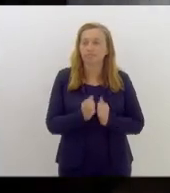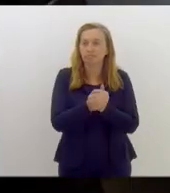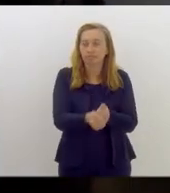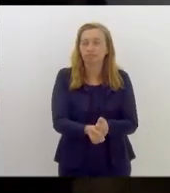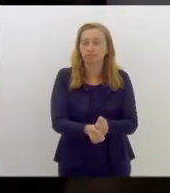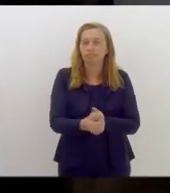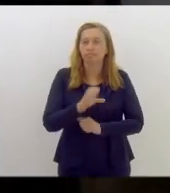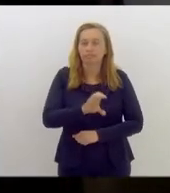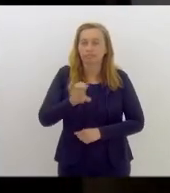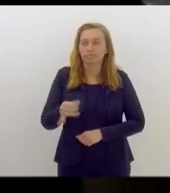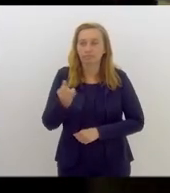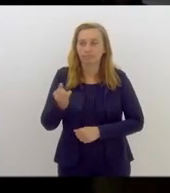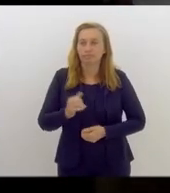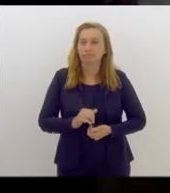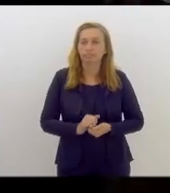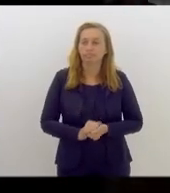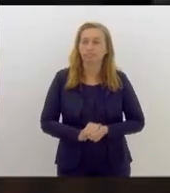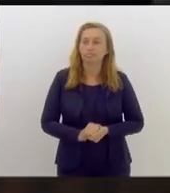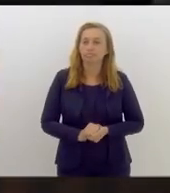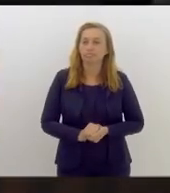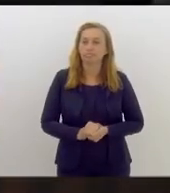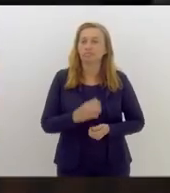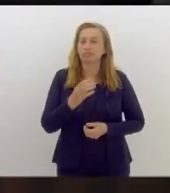Acompanho o parecer da Ciência e Tecnologia.